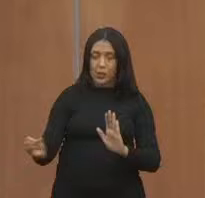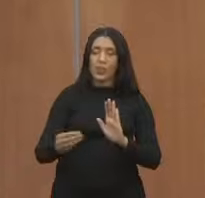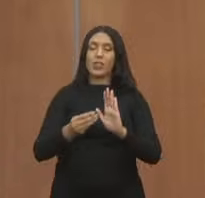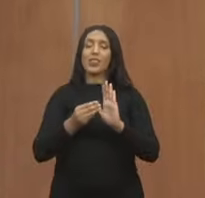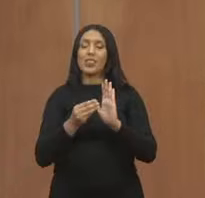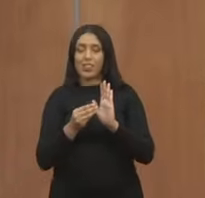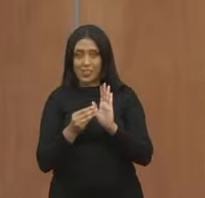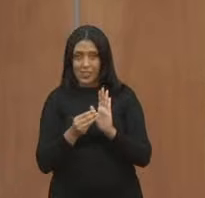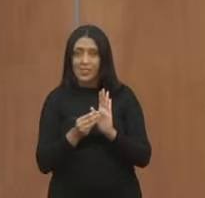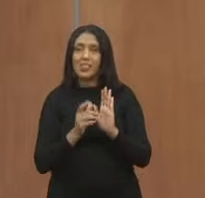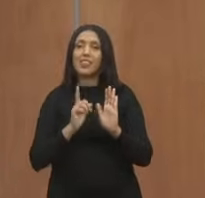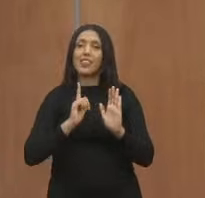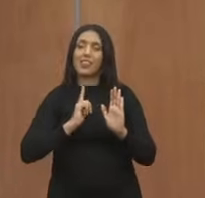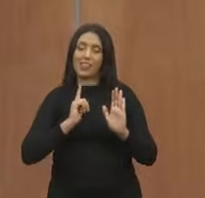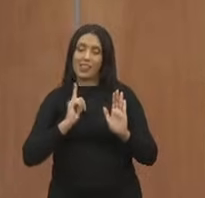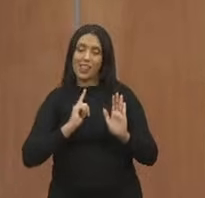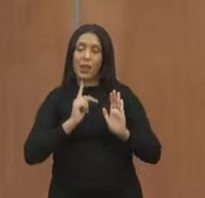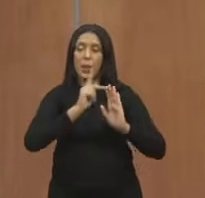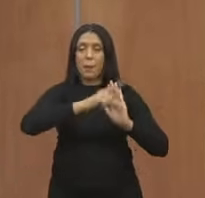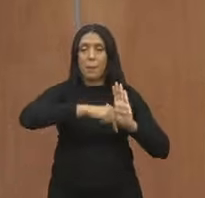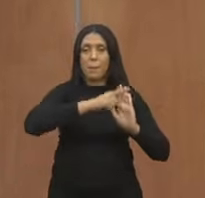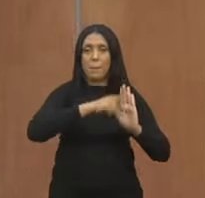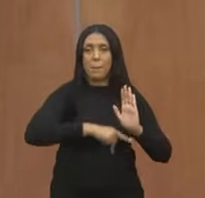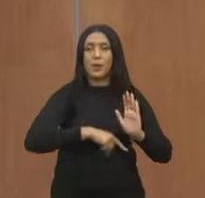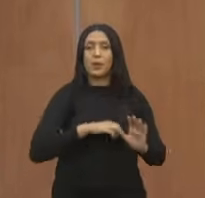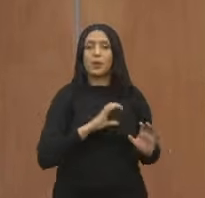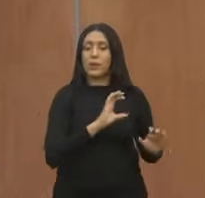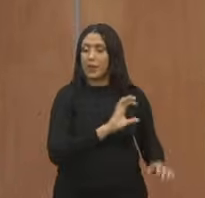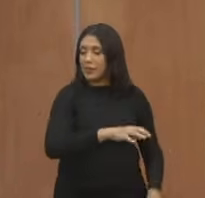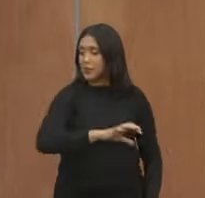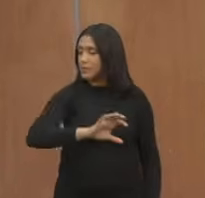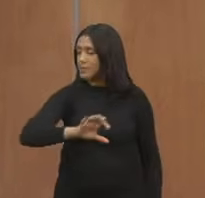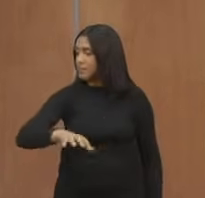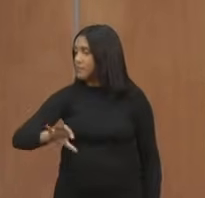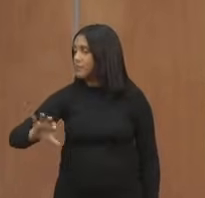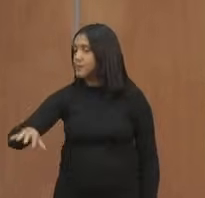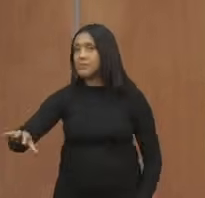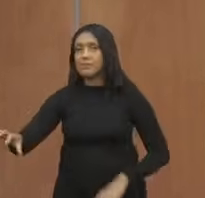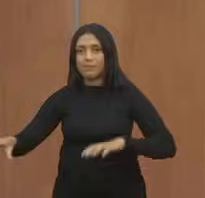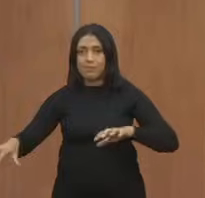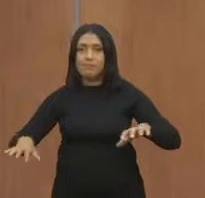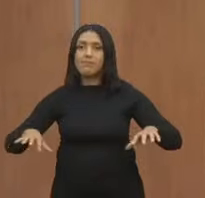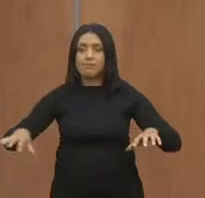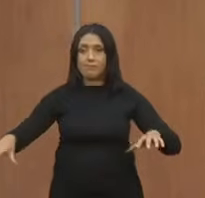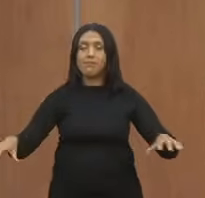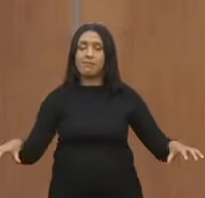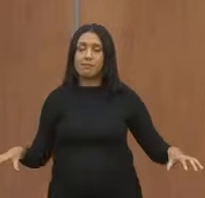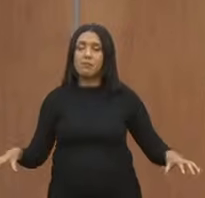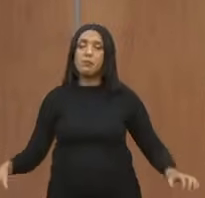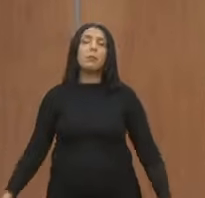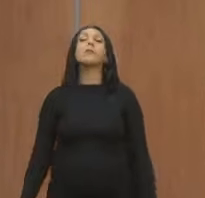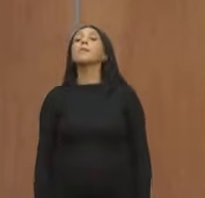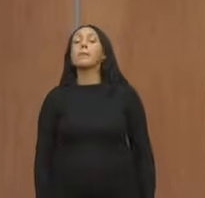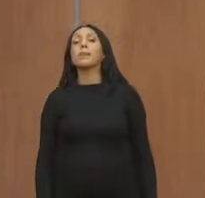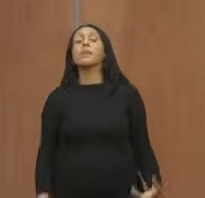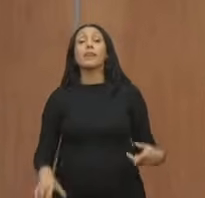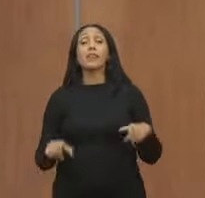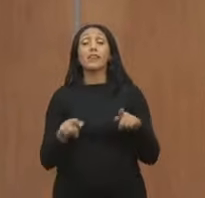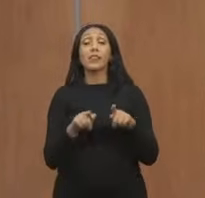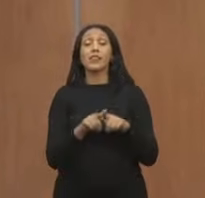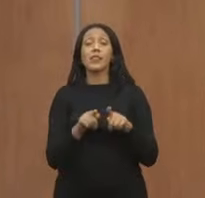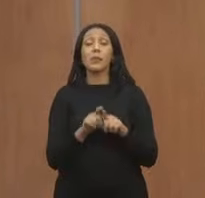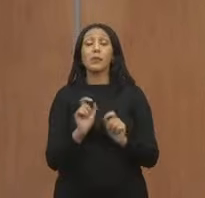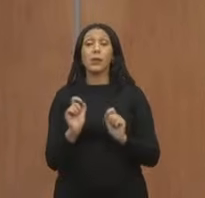visa atingir as principais necessidades da população do município. Também temos previsto na parte